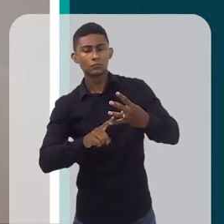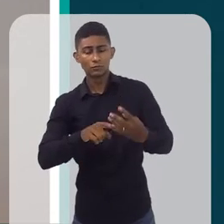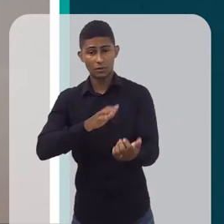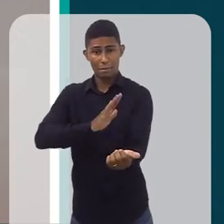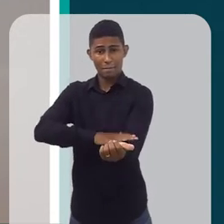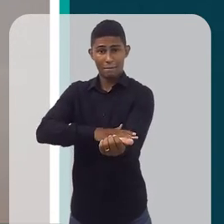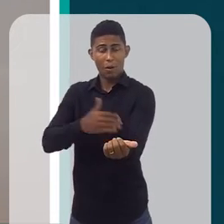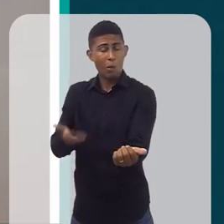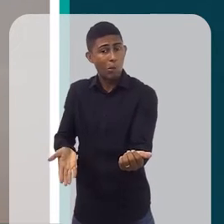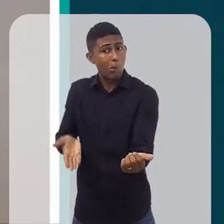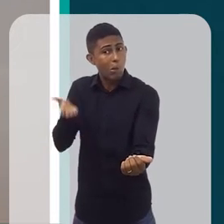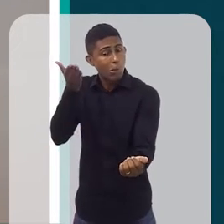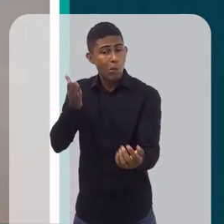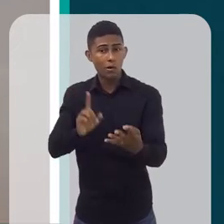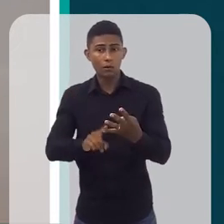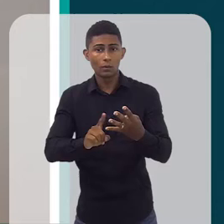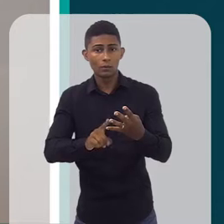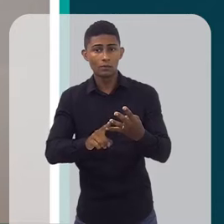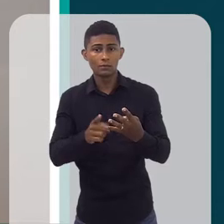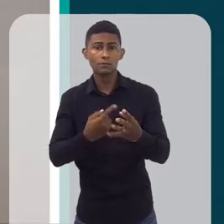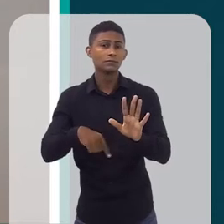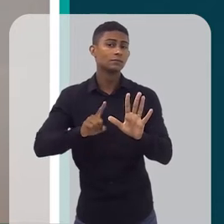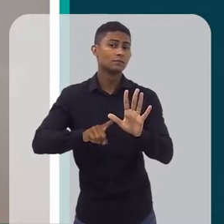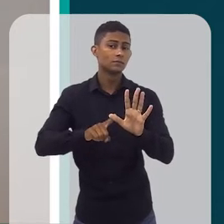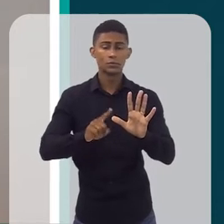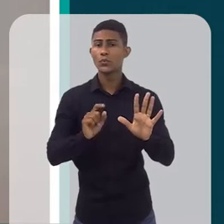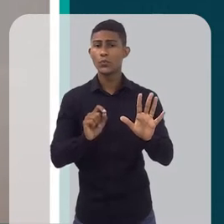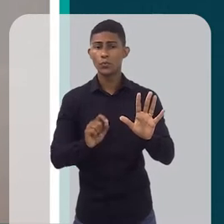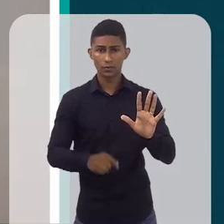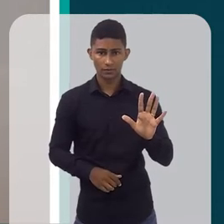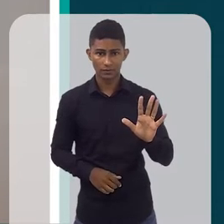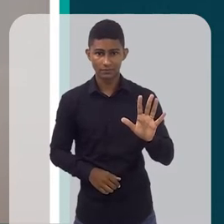tá? E também